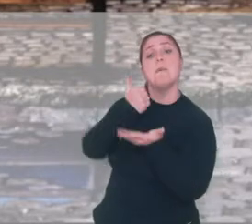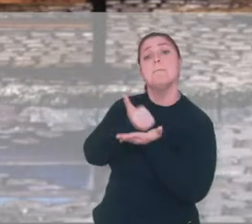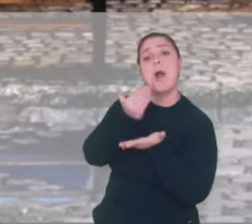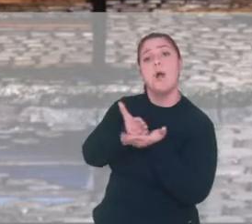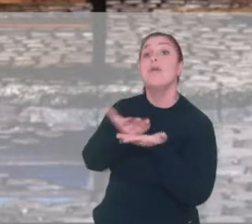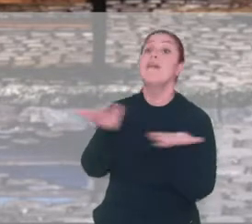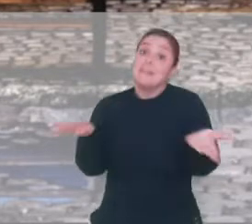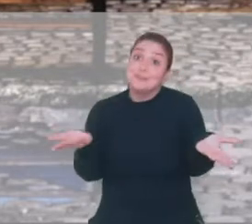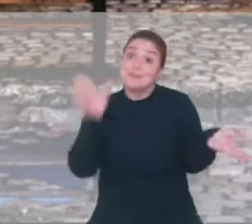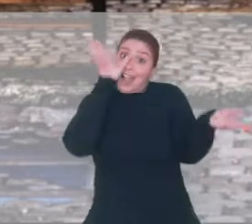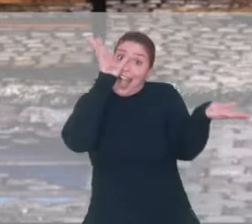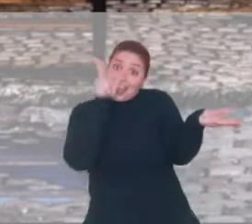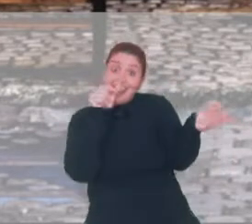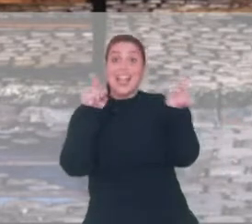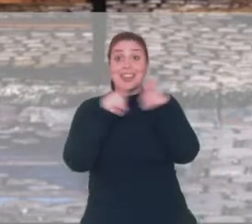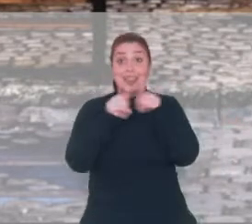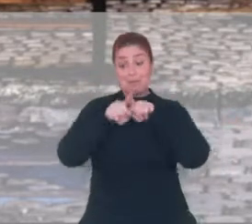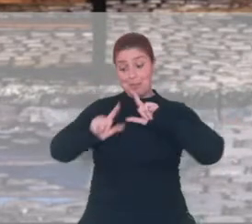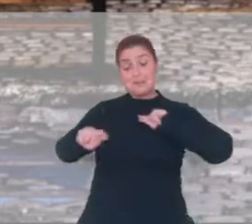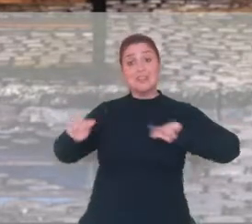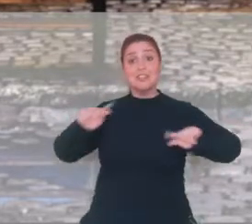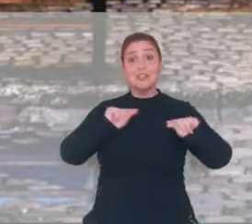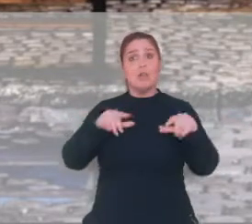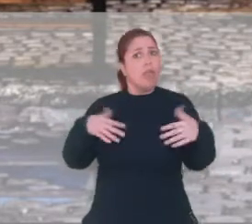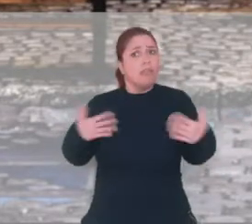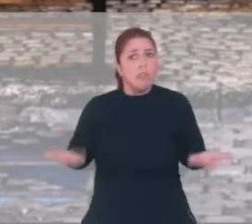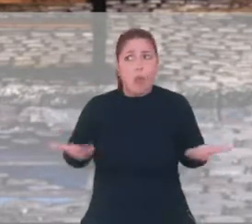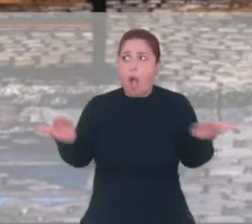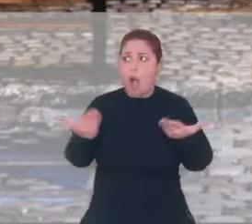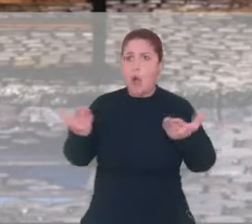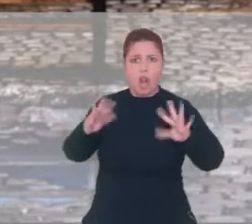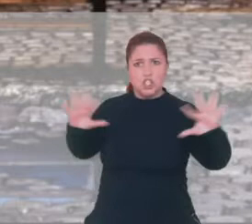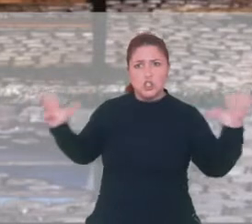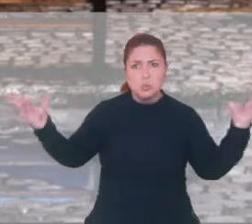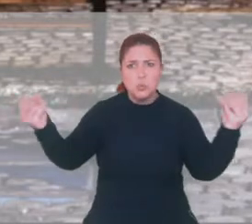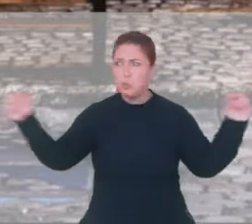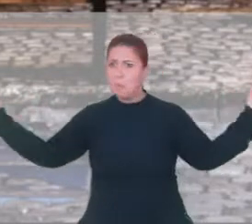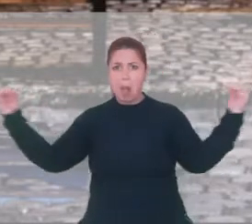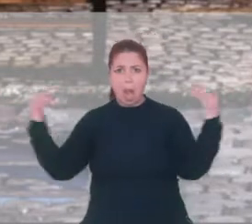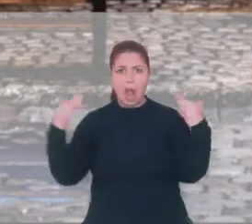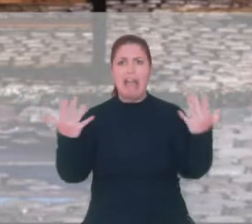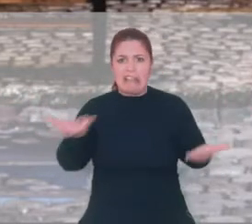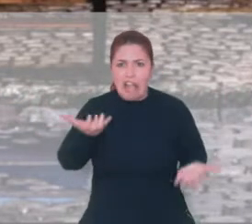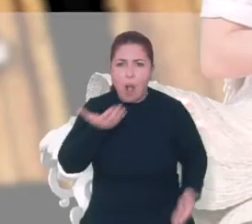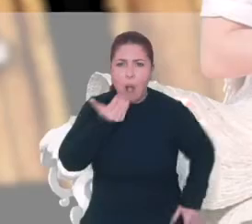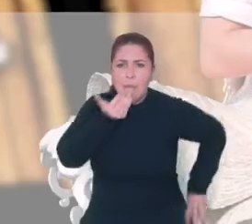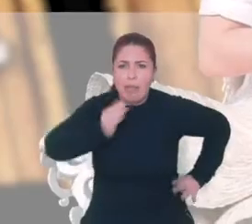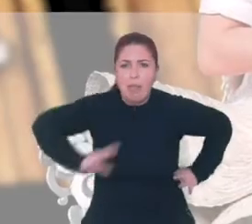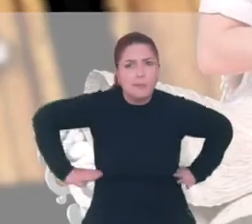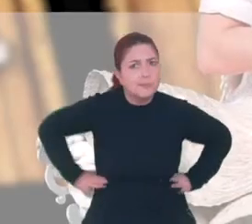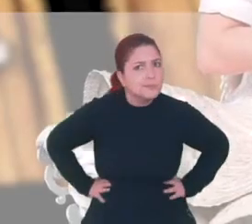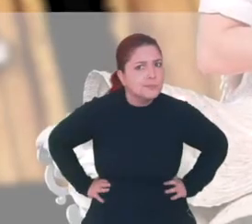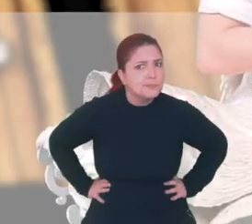A galinha e os pintinhos. E agora todo mundo quer comer?